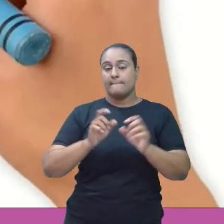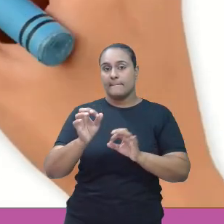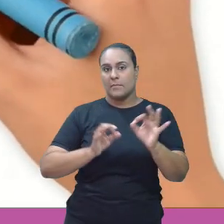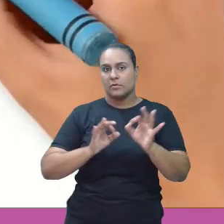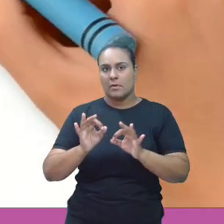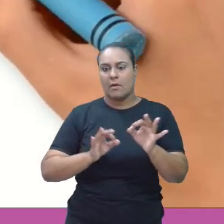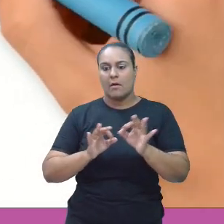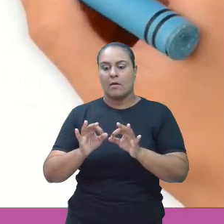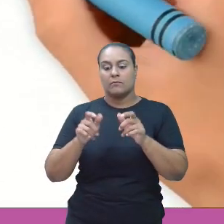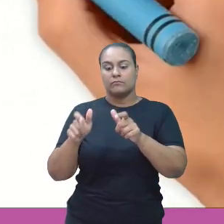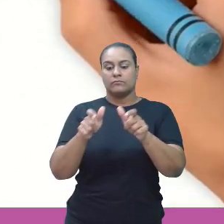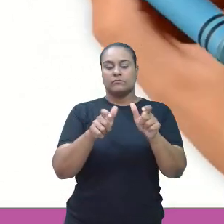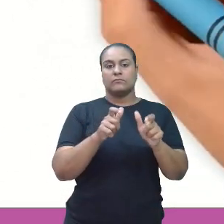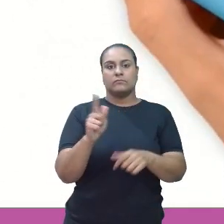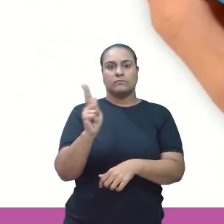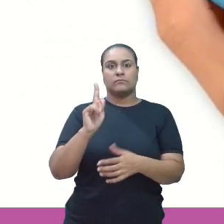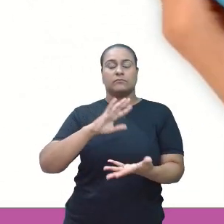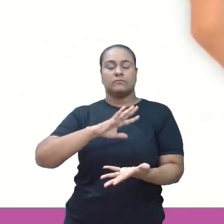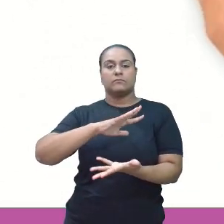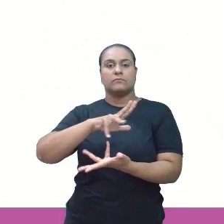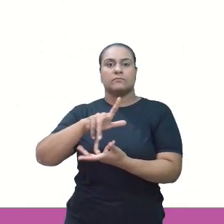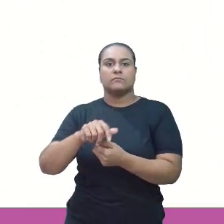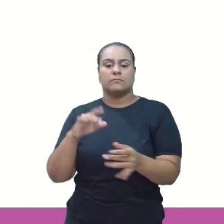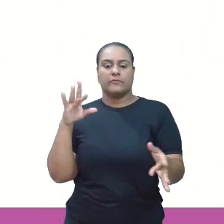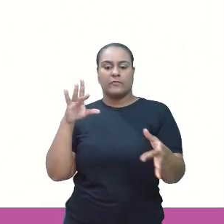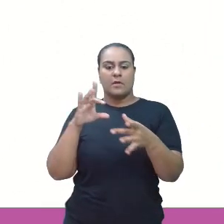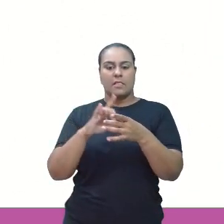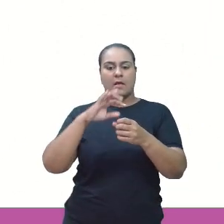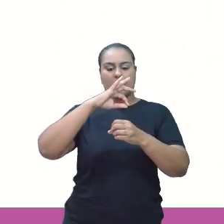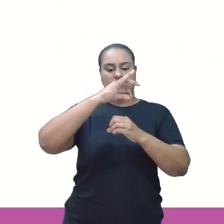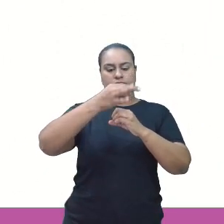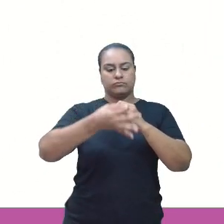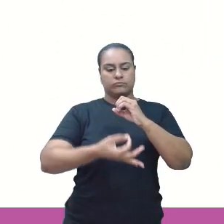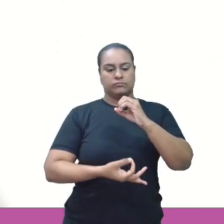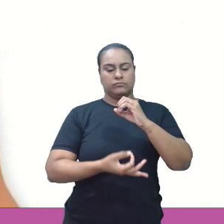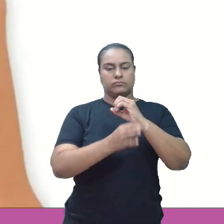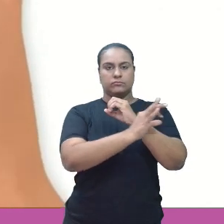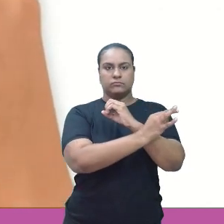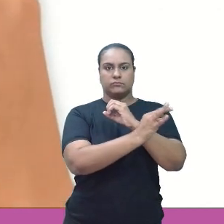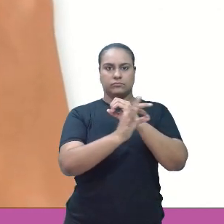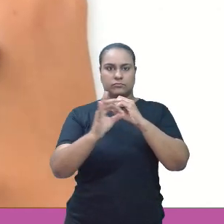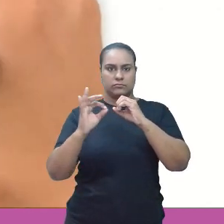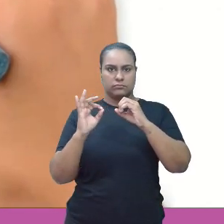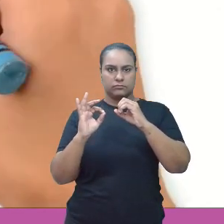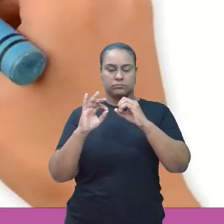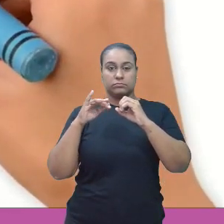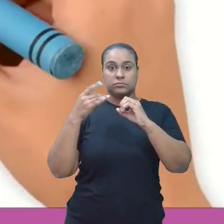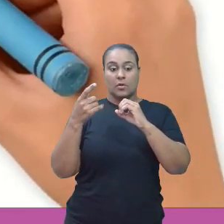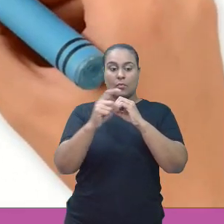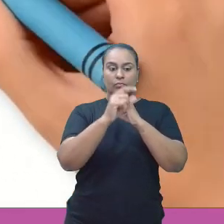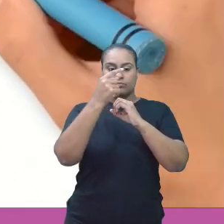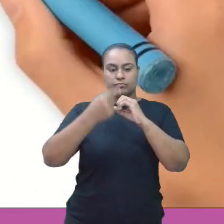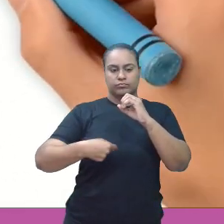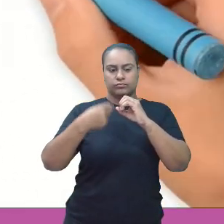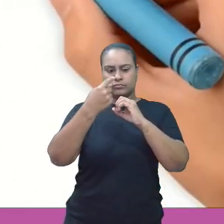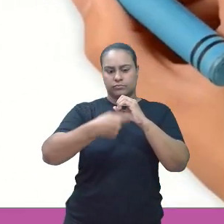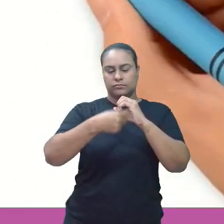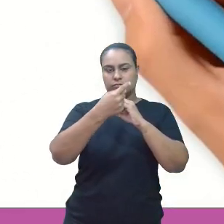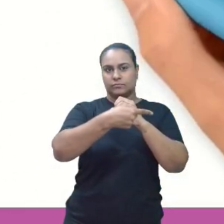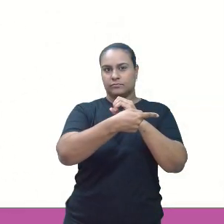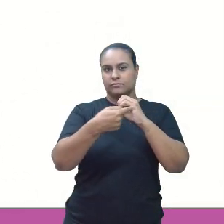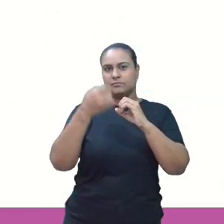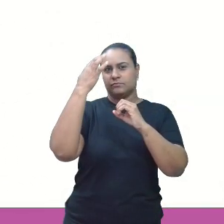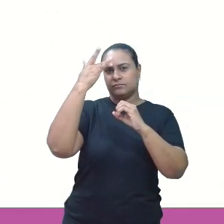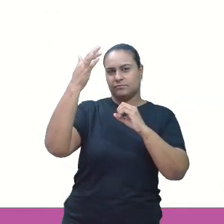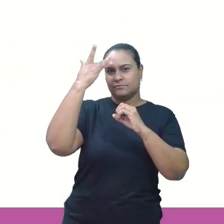cruzamento desses dados, latitude e longitude. Esse sistema de linhas imaginárias é importantíssimo